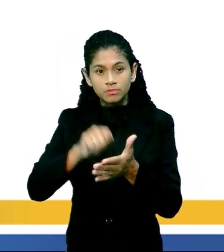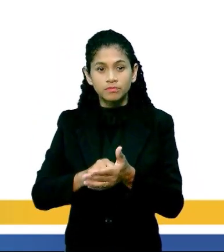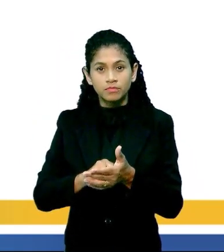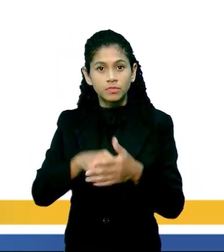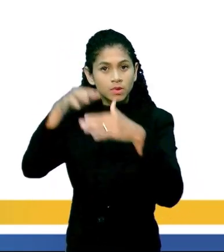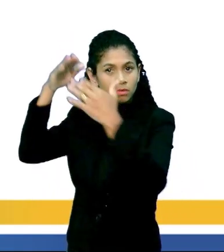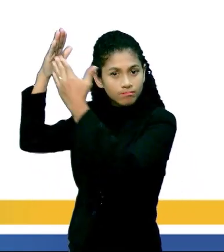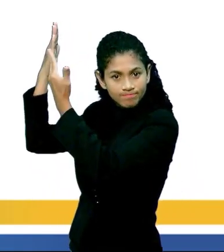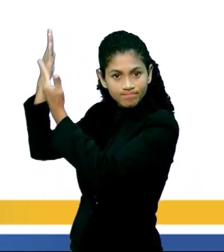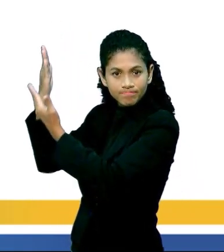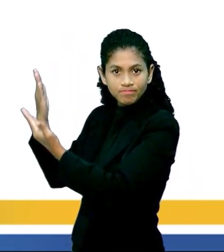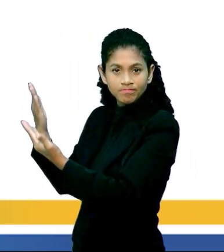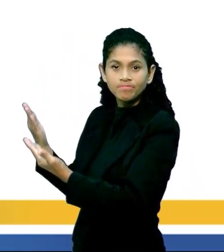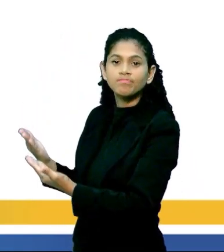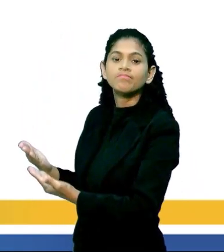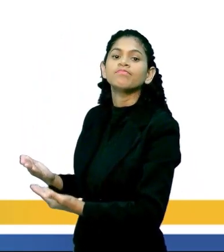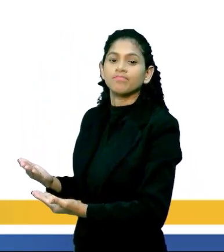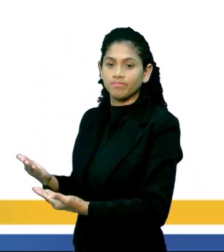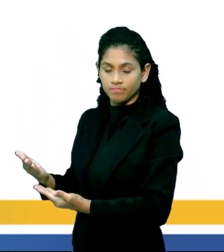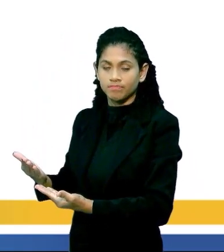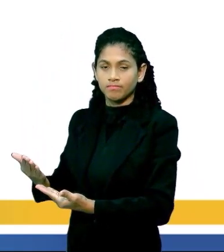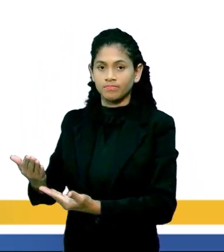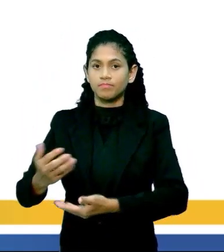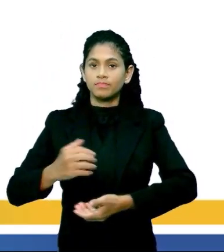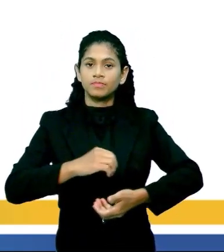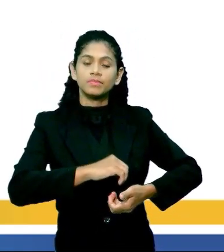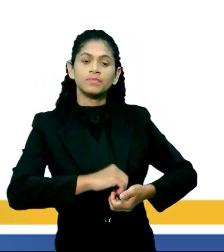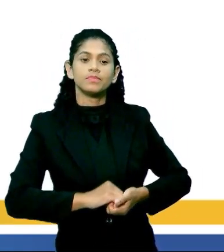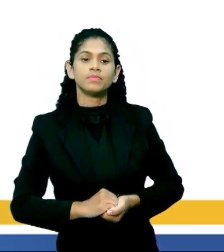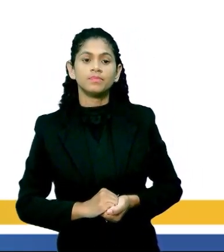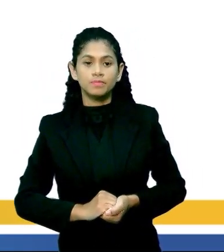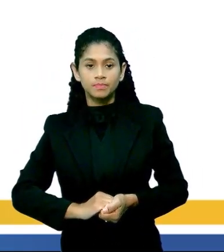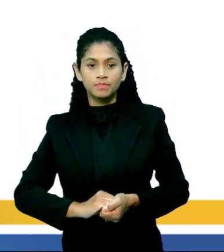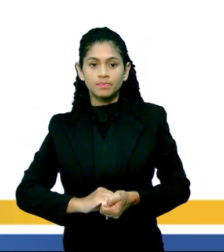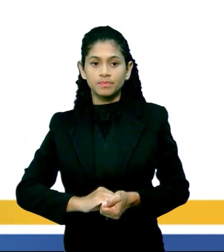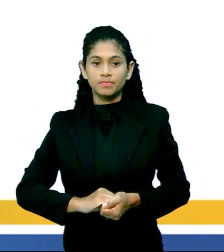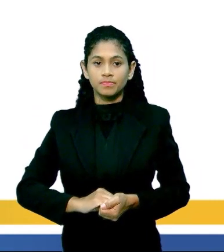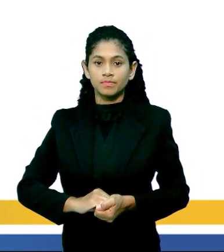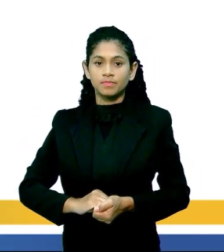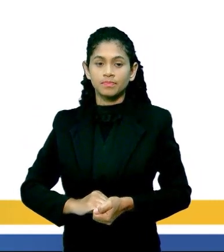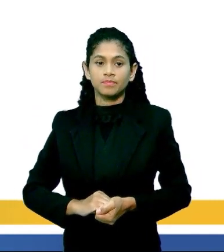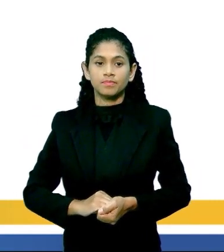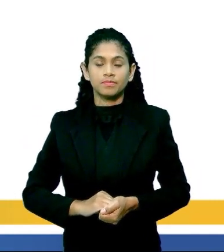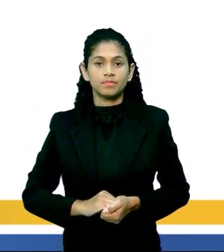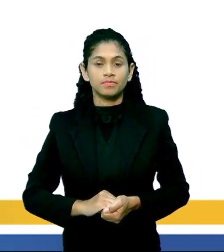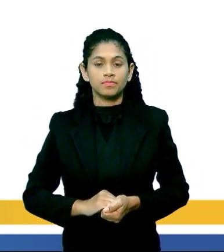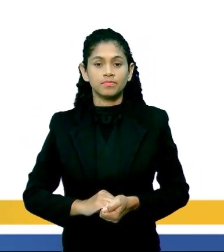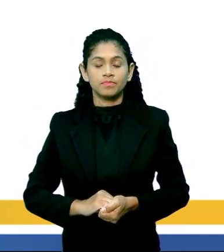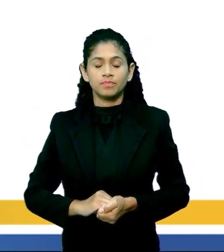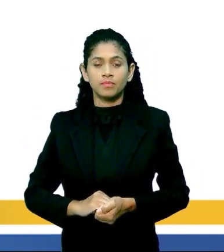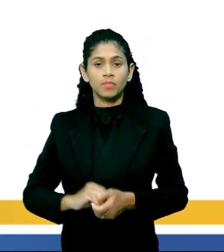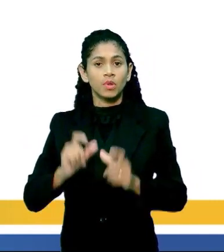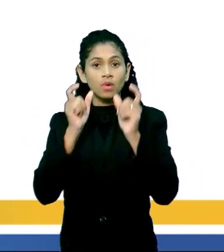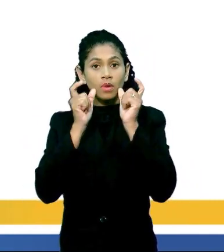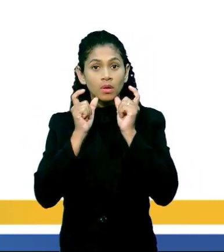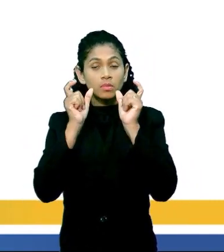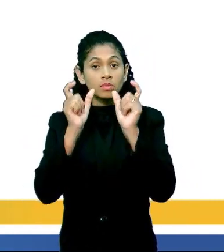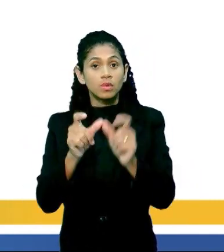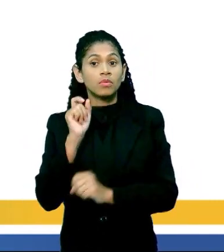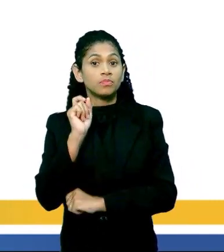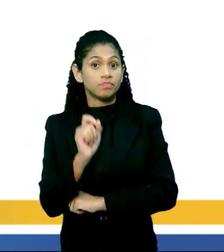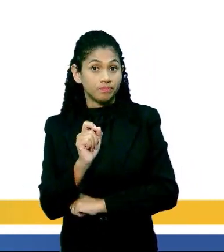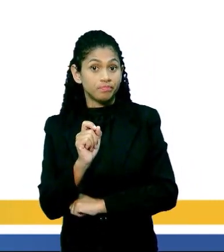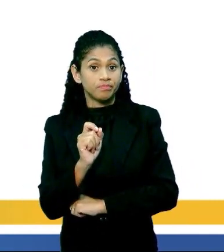Leandro Gomes de Barros, que é de 1865 a 1918. Então, o que é que a gente observa,